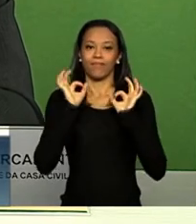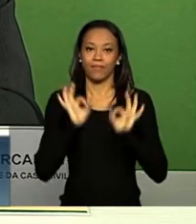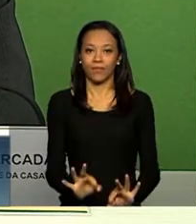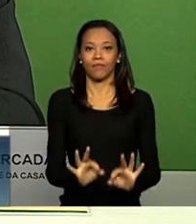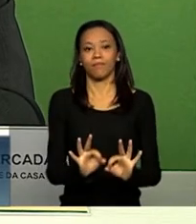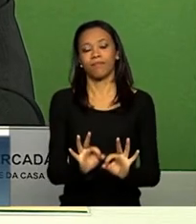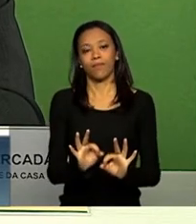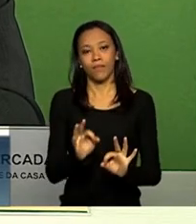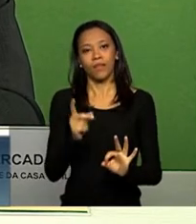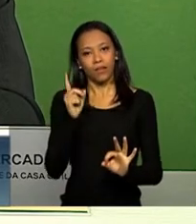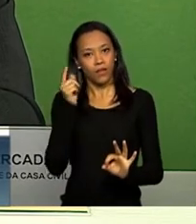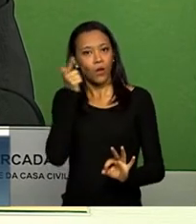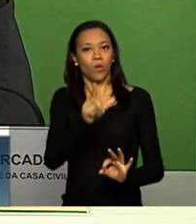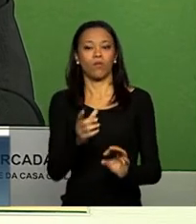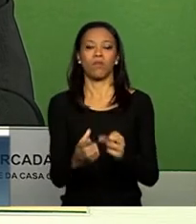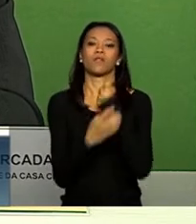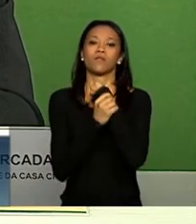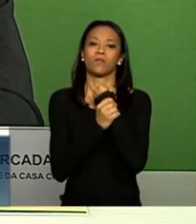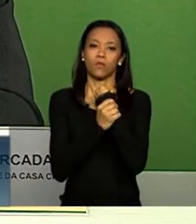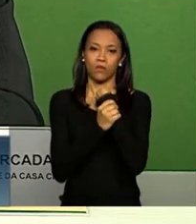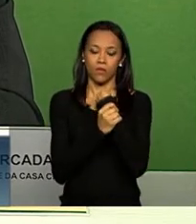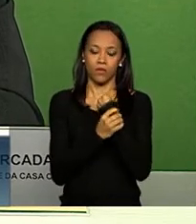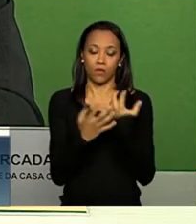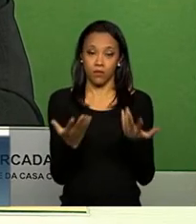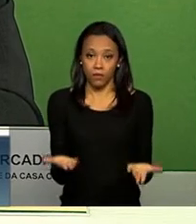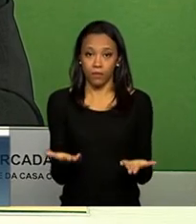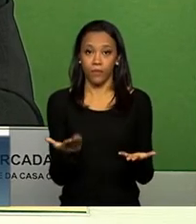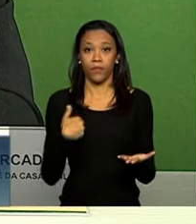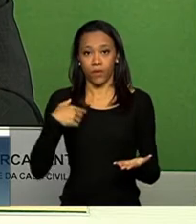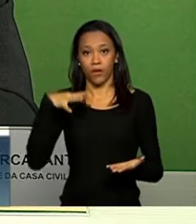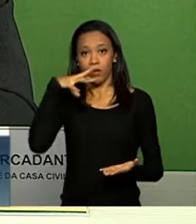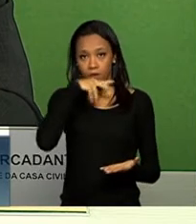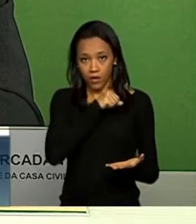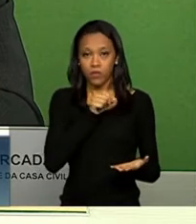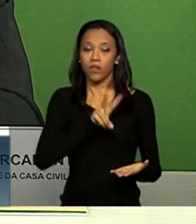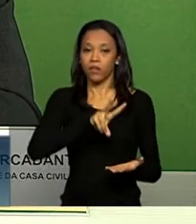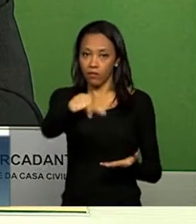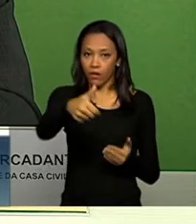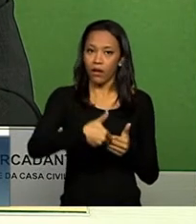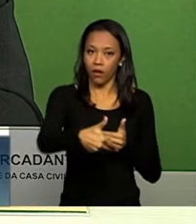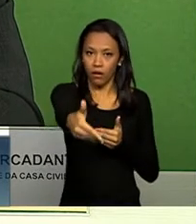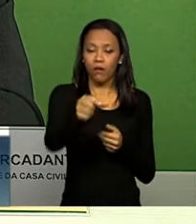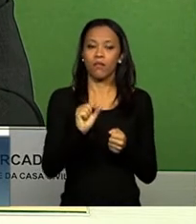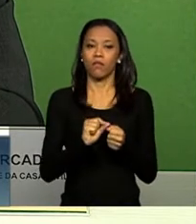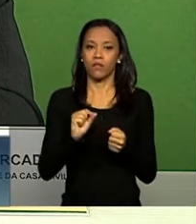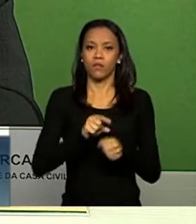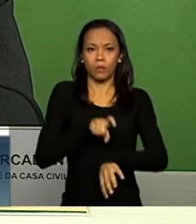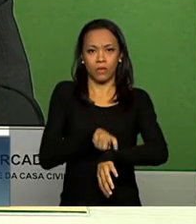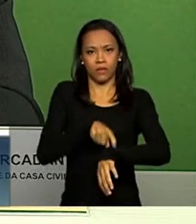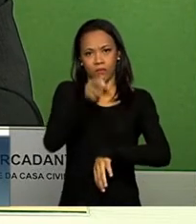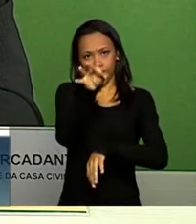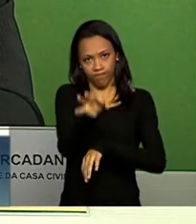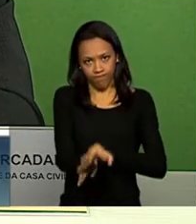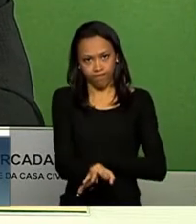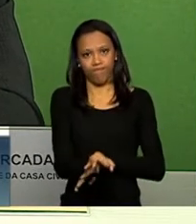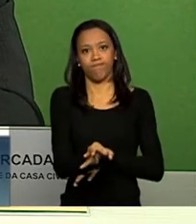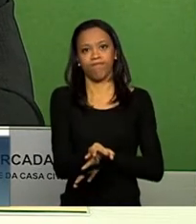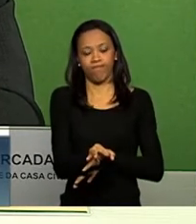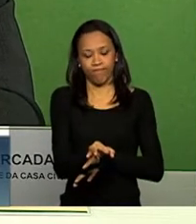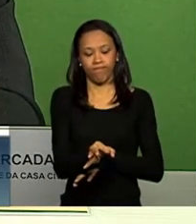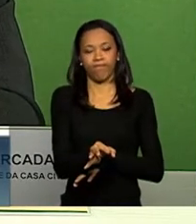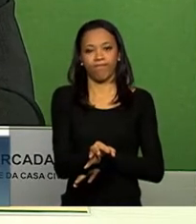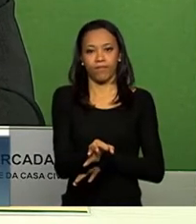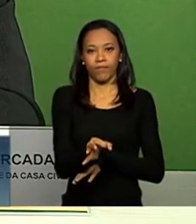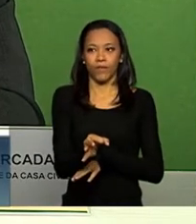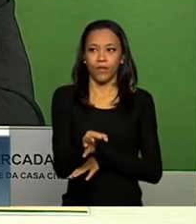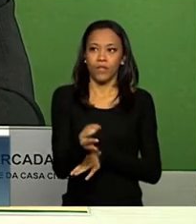que o superávit esteja garantido. Então, eu acho que ele o fará no tempo e numa